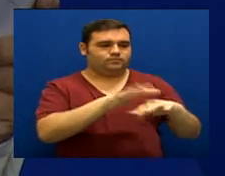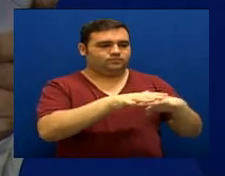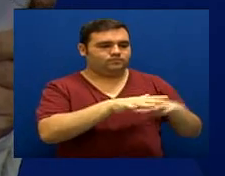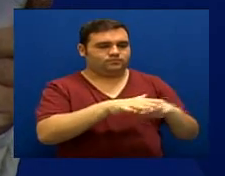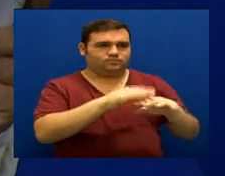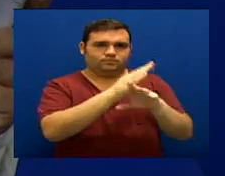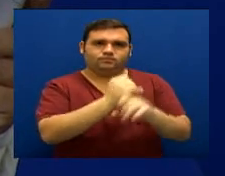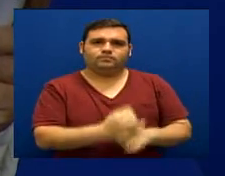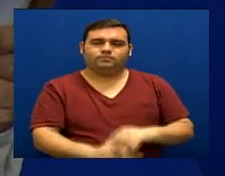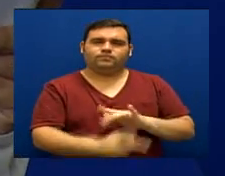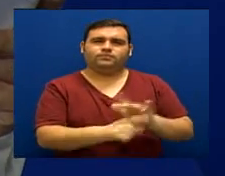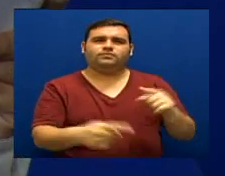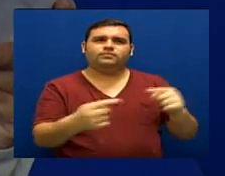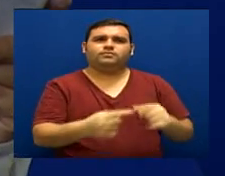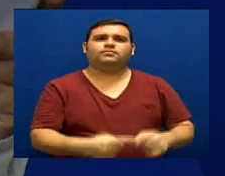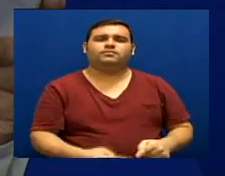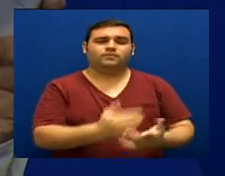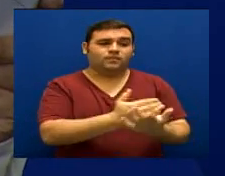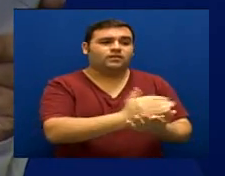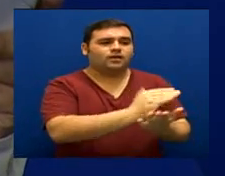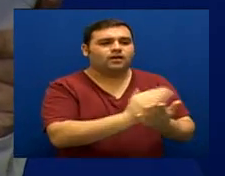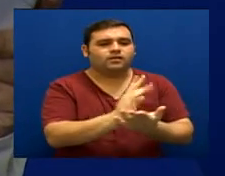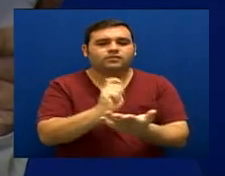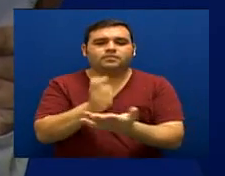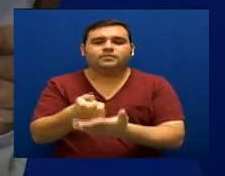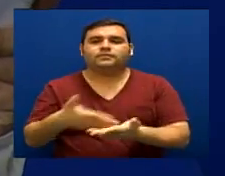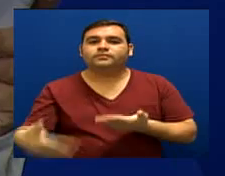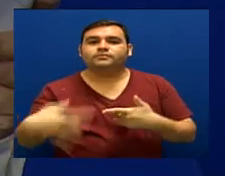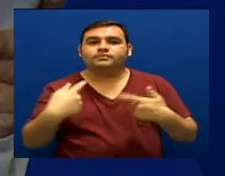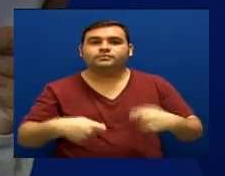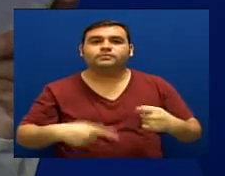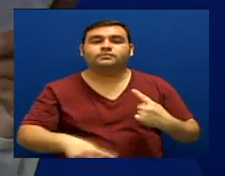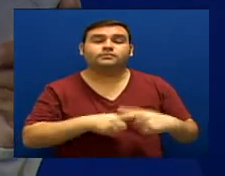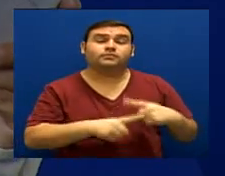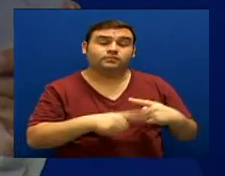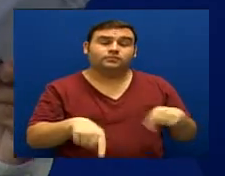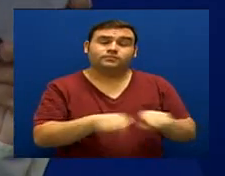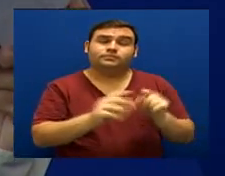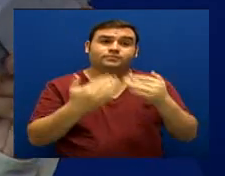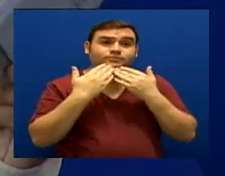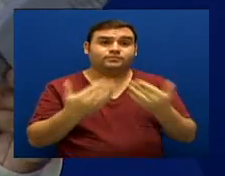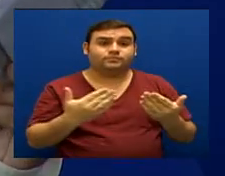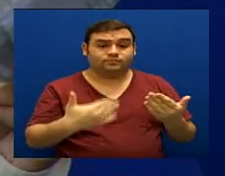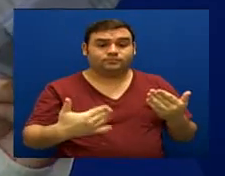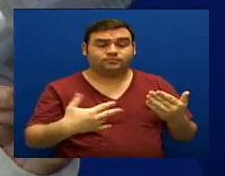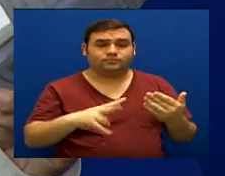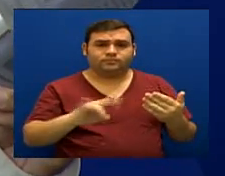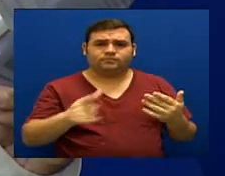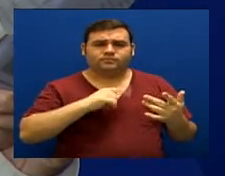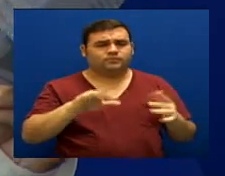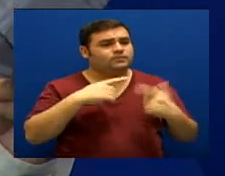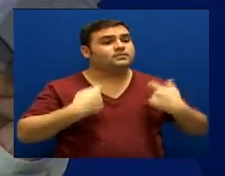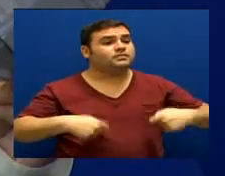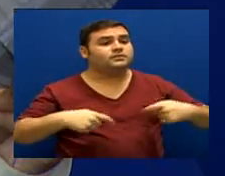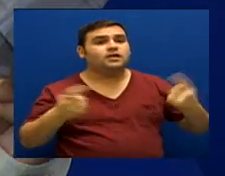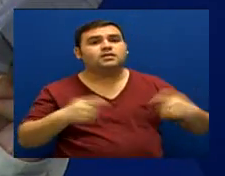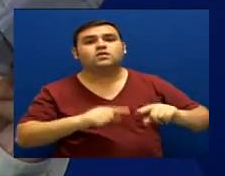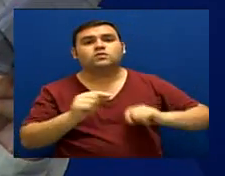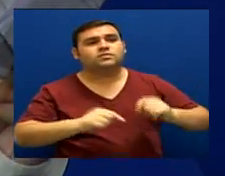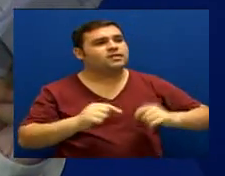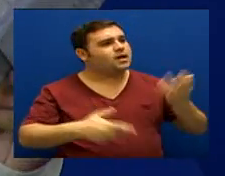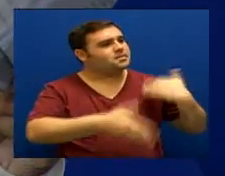onde está esses restos a pagar porque ali vai aparecer o que deveria ter sido feito e não